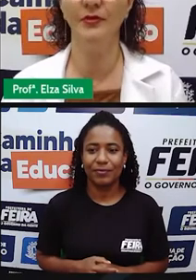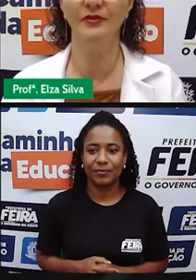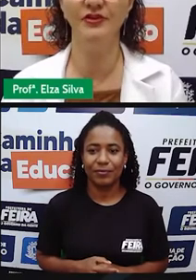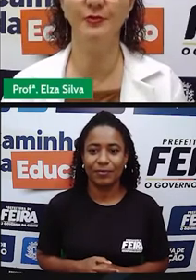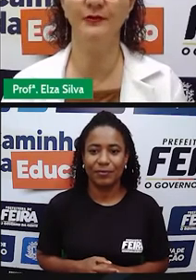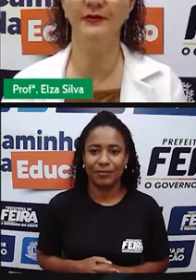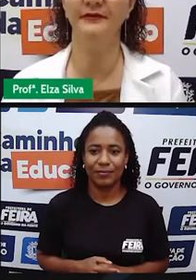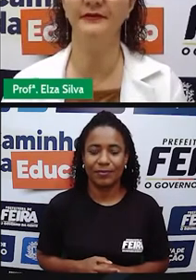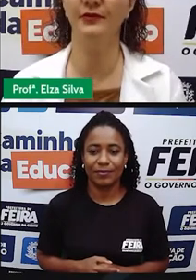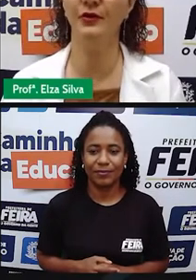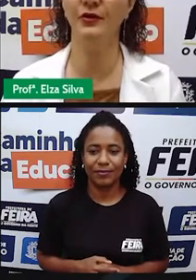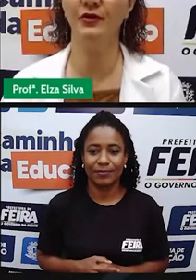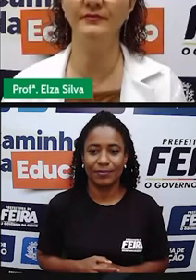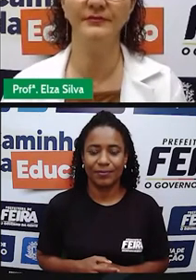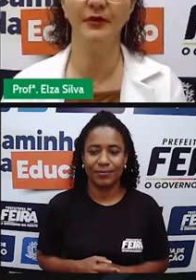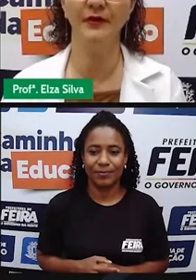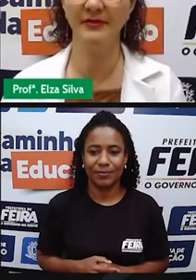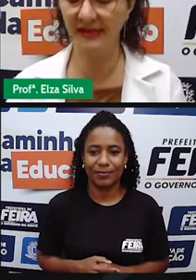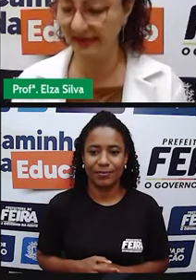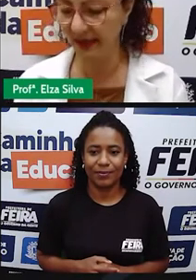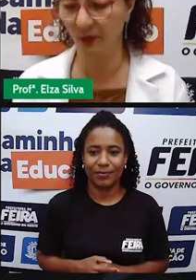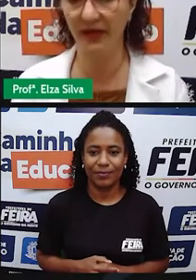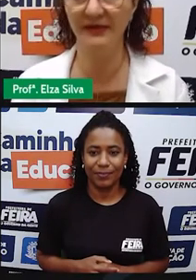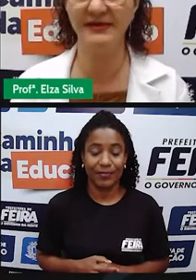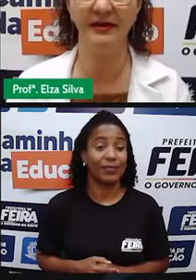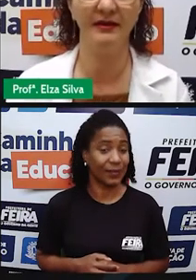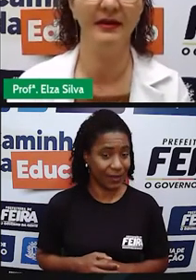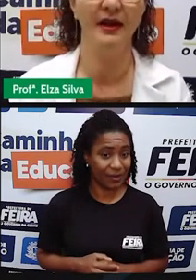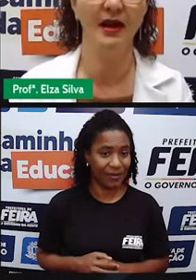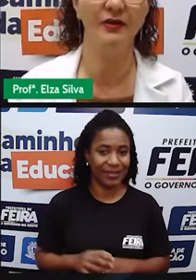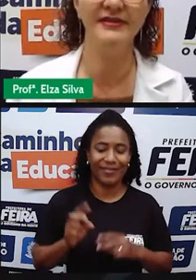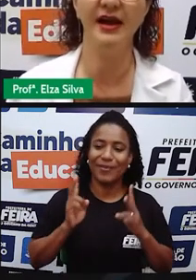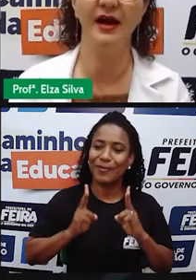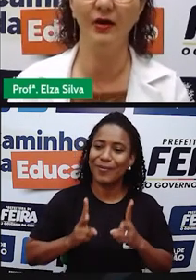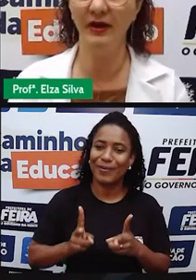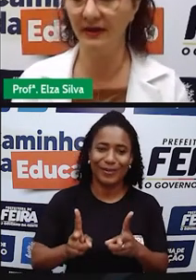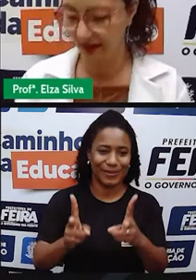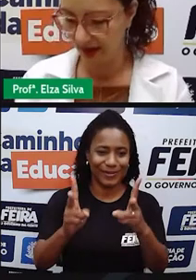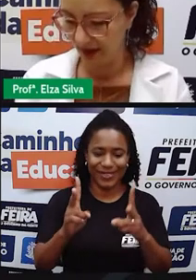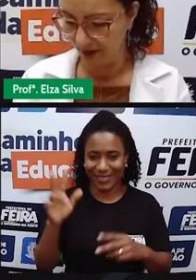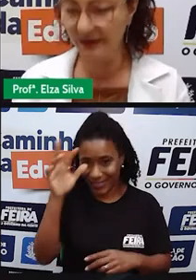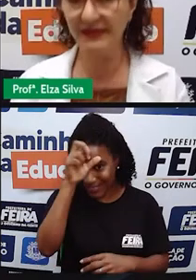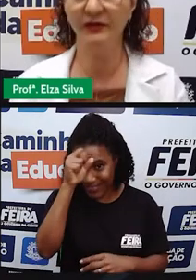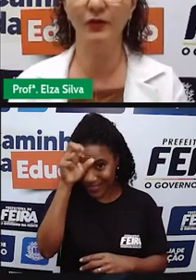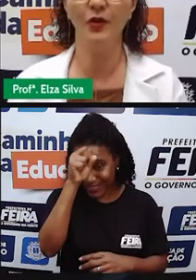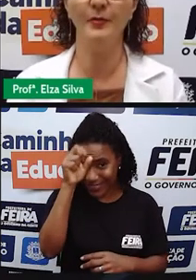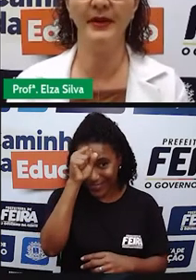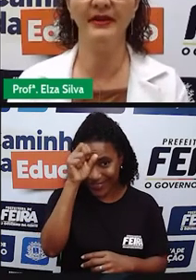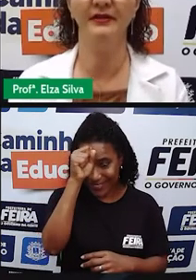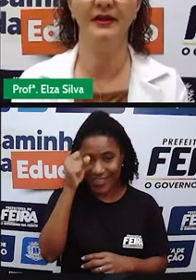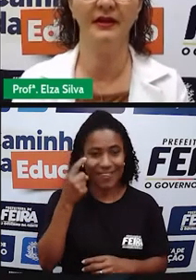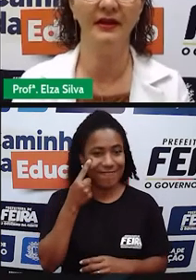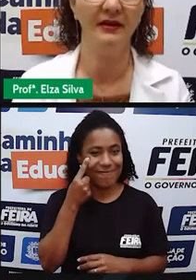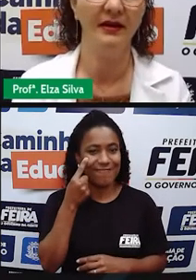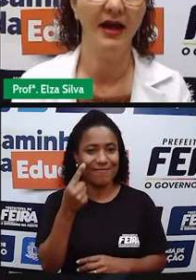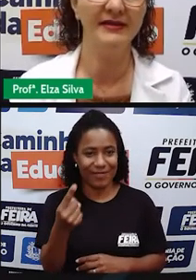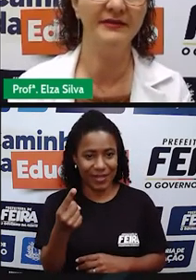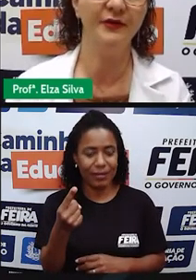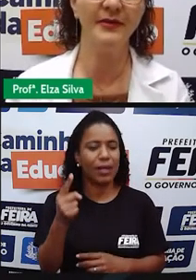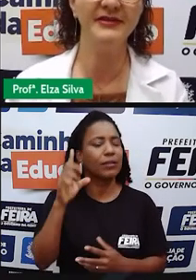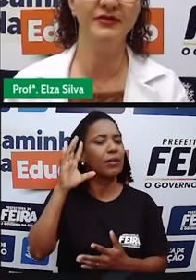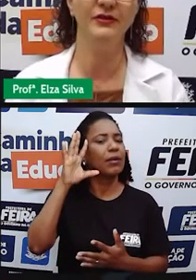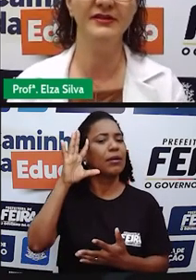Só um minutinho, por favor. Então, vamos dar sequência à nossa aula, buscando compreender